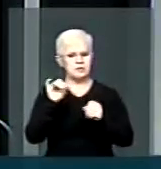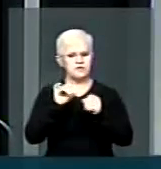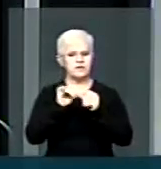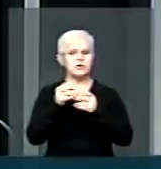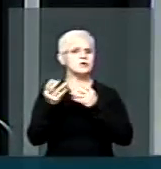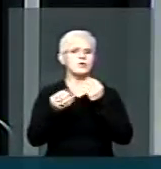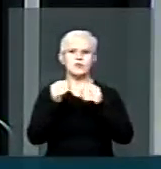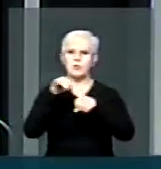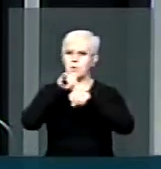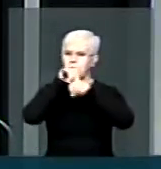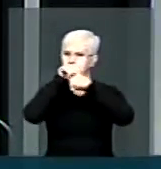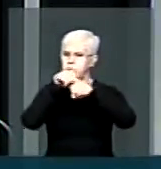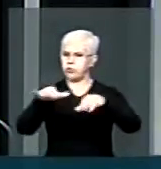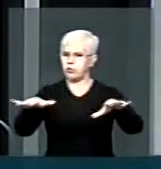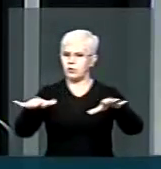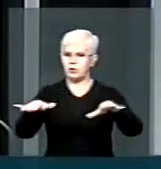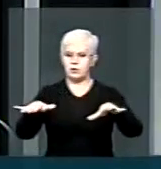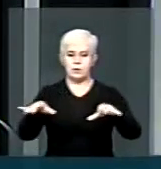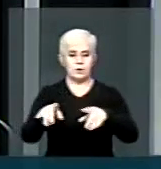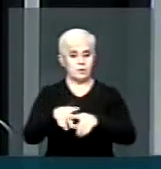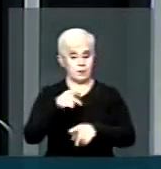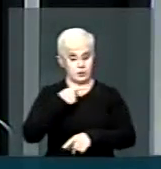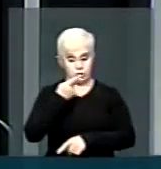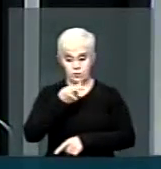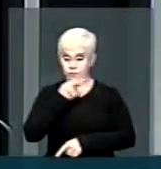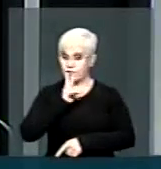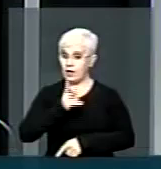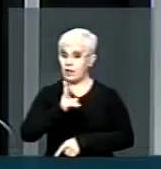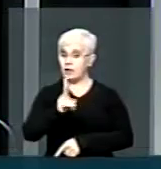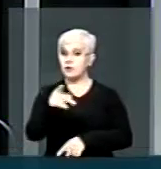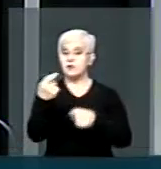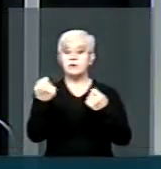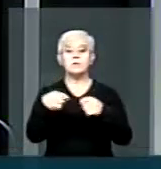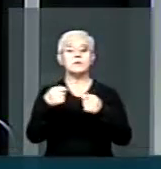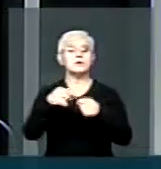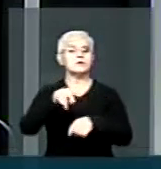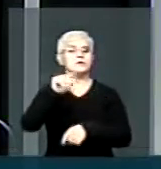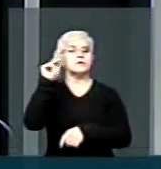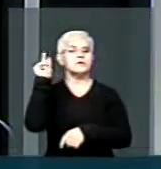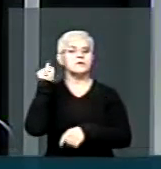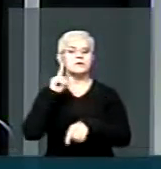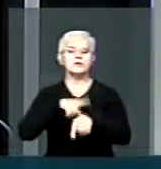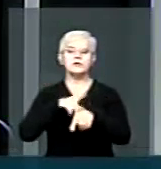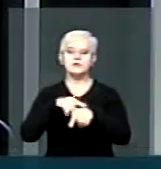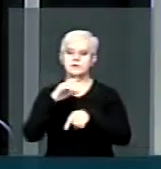descentralizada. E quando digo sempre, digo desde as capitanias